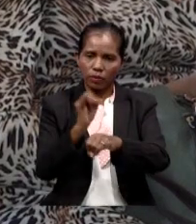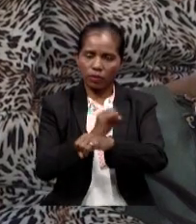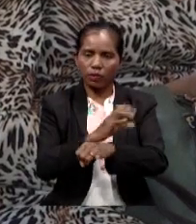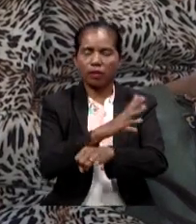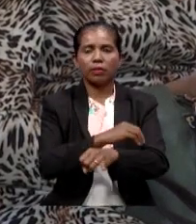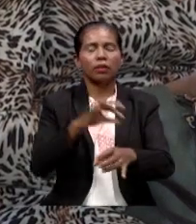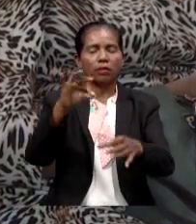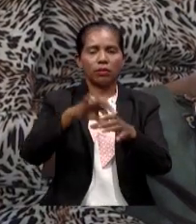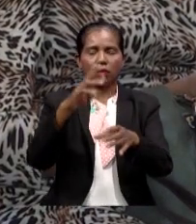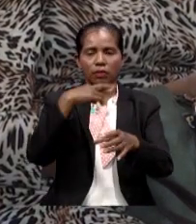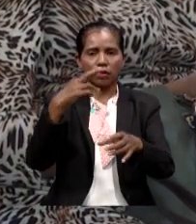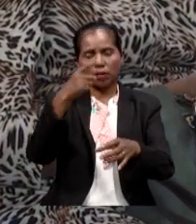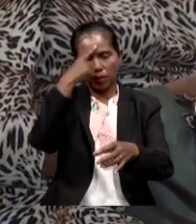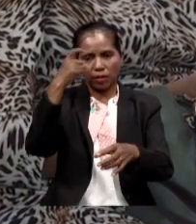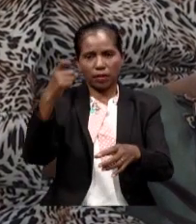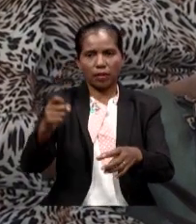caite, né, associação, neve,